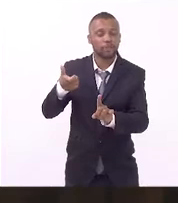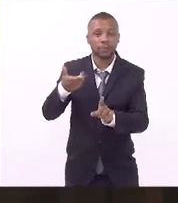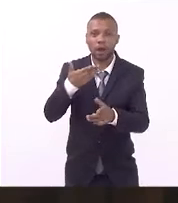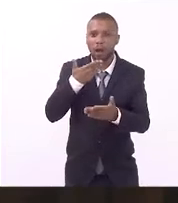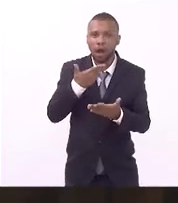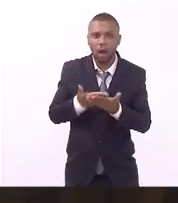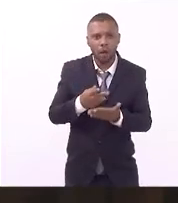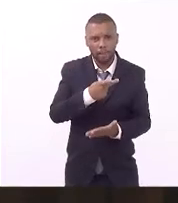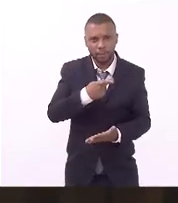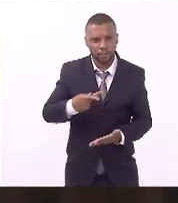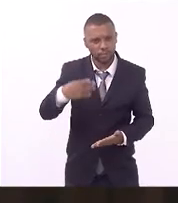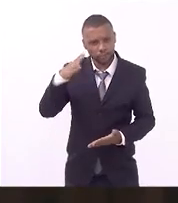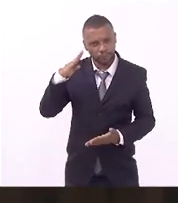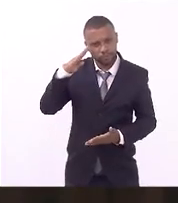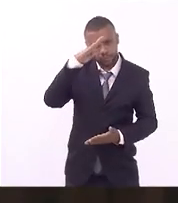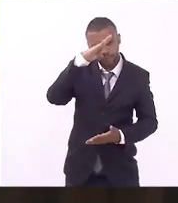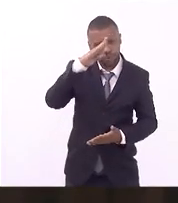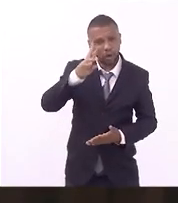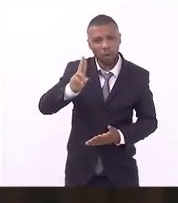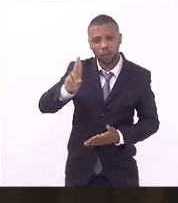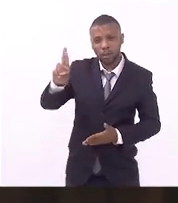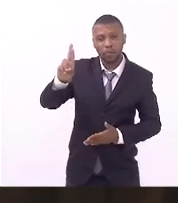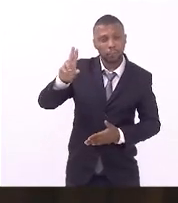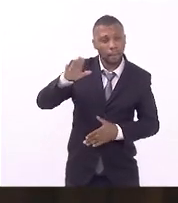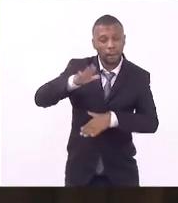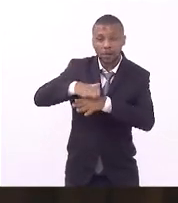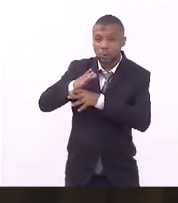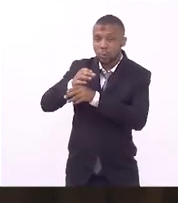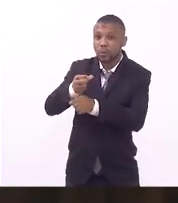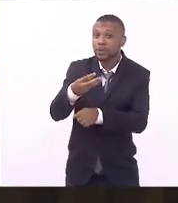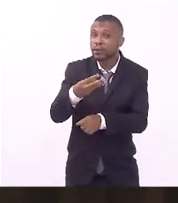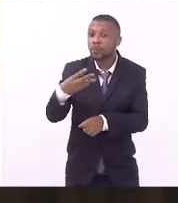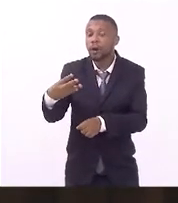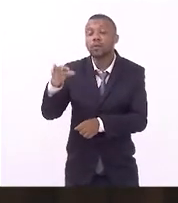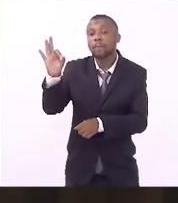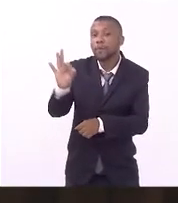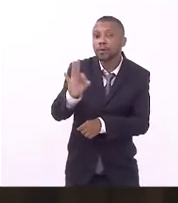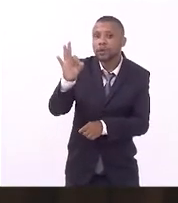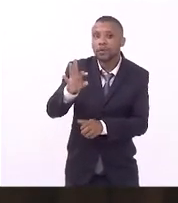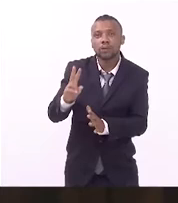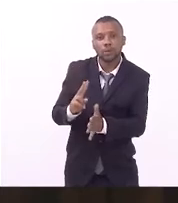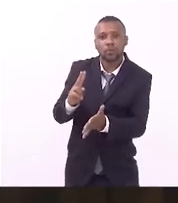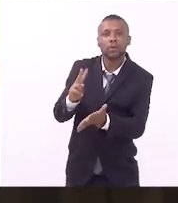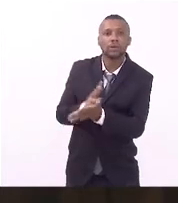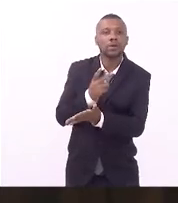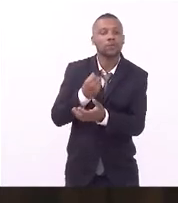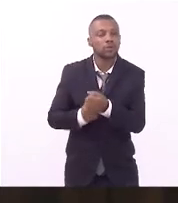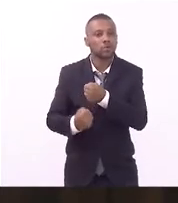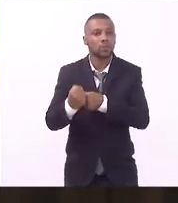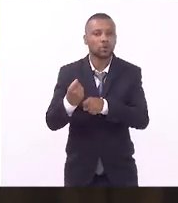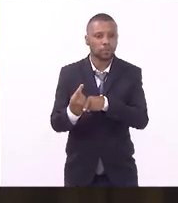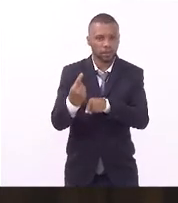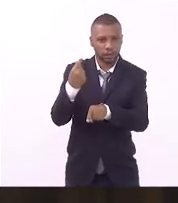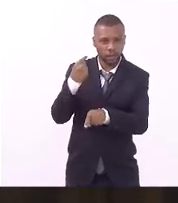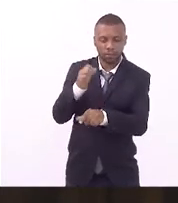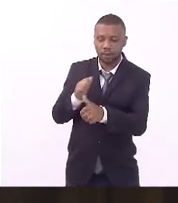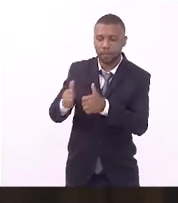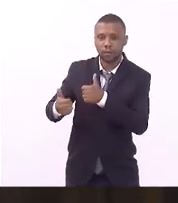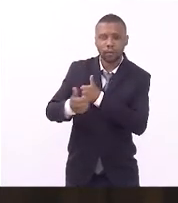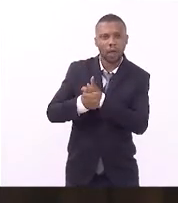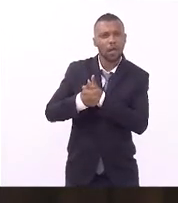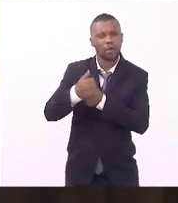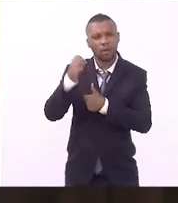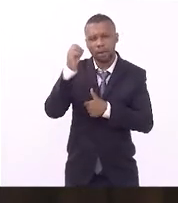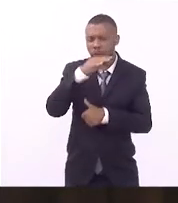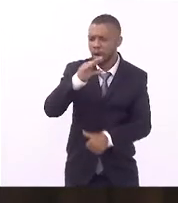Bolsonaro tenha sido responsável por mais de 34% do total de ocorrências no ano passado, ao protagonizar